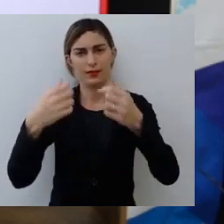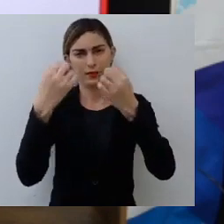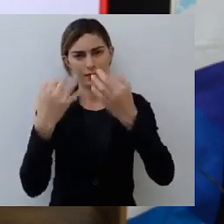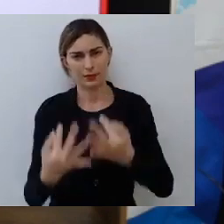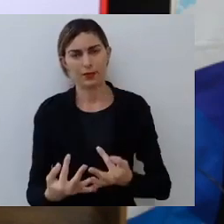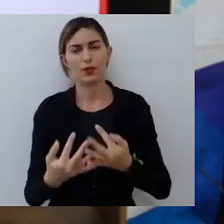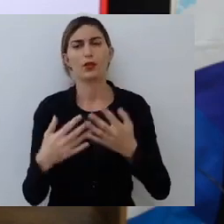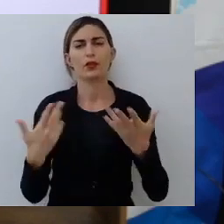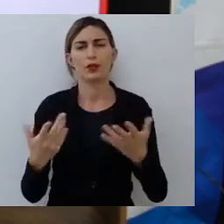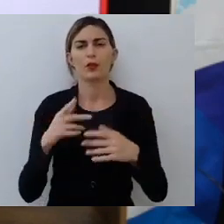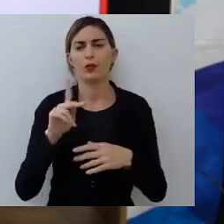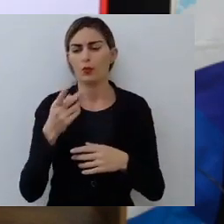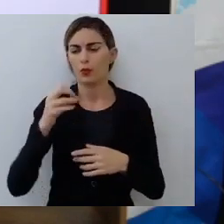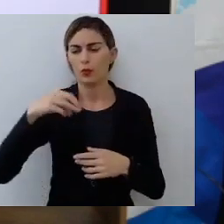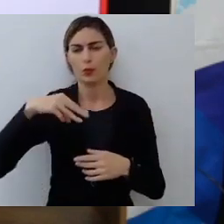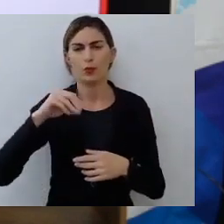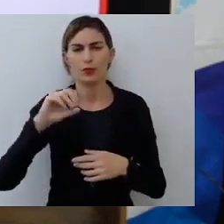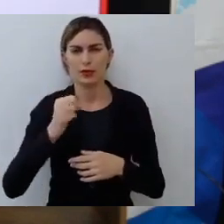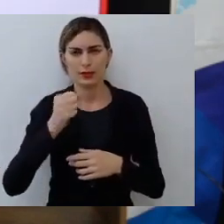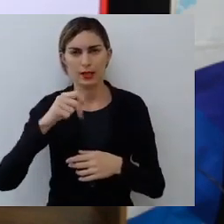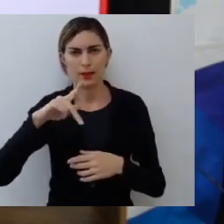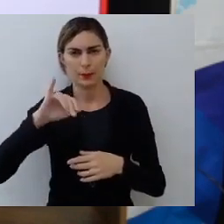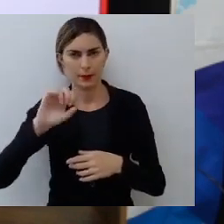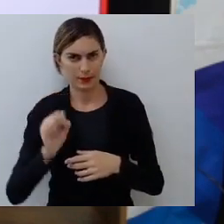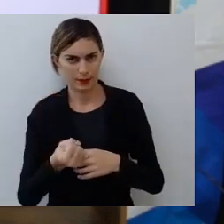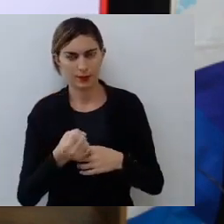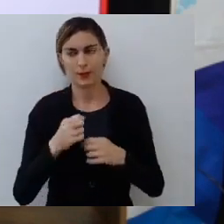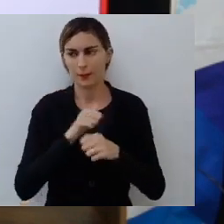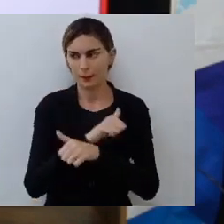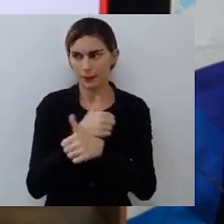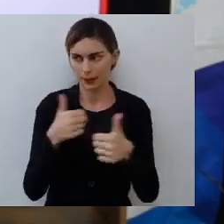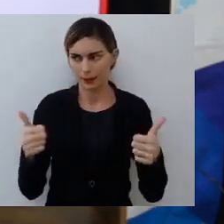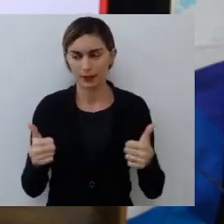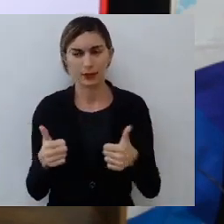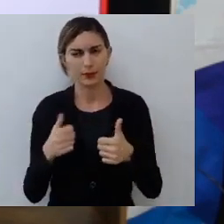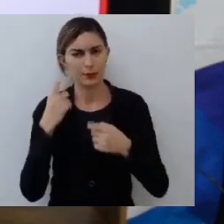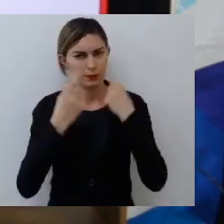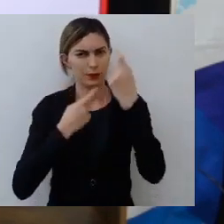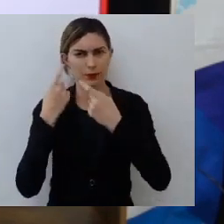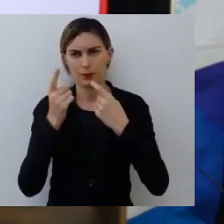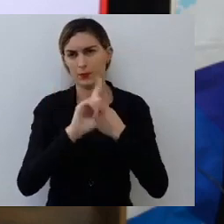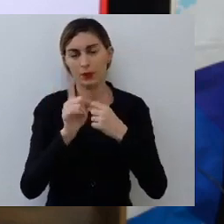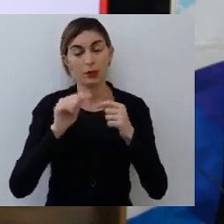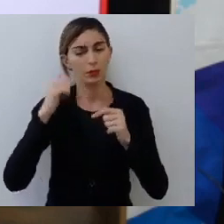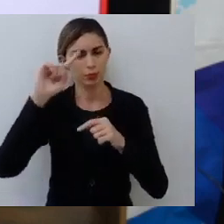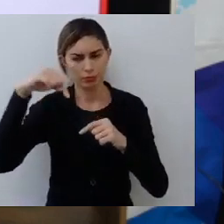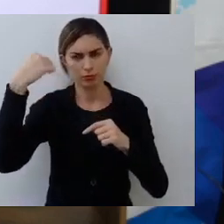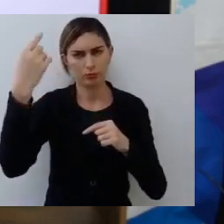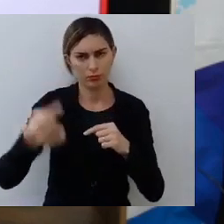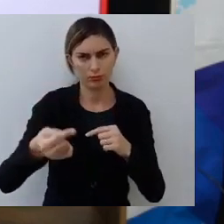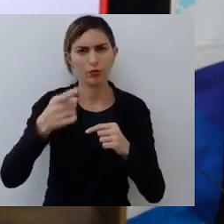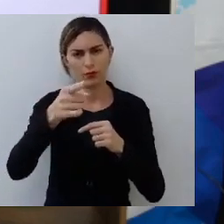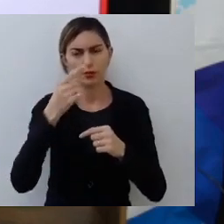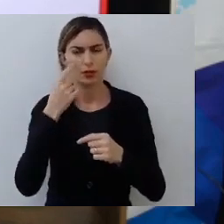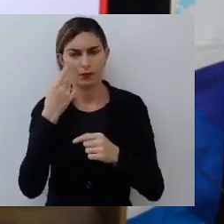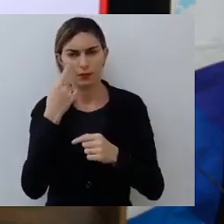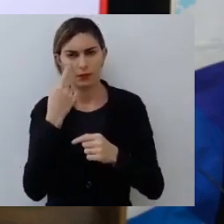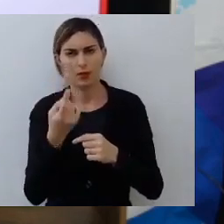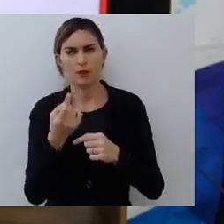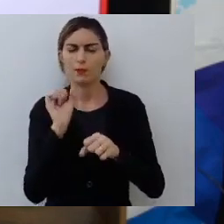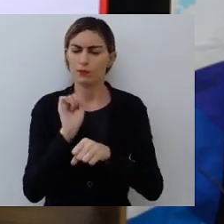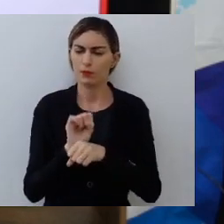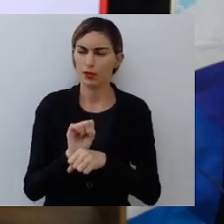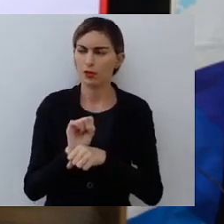e também do Homo sapiens sapiens. Beleza? Não se preocupa não. Mais tarde, tu vai,